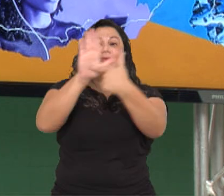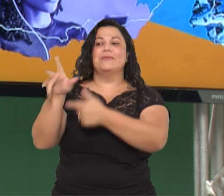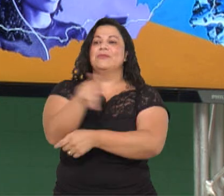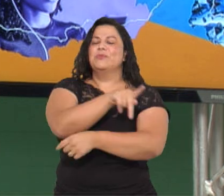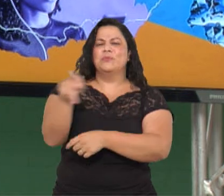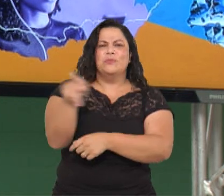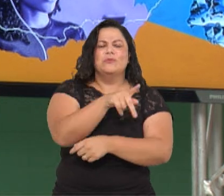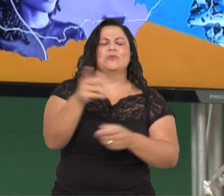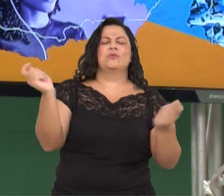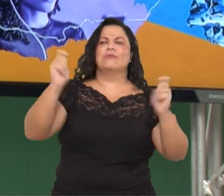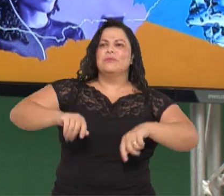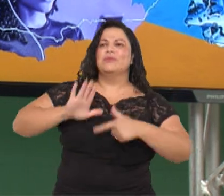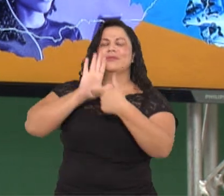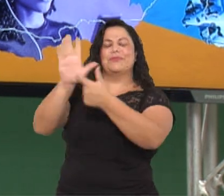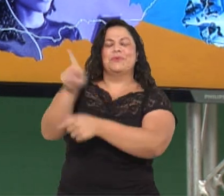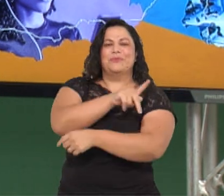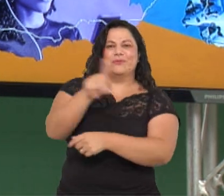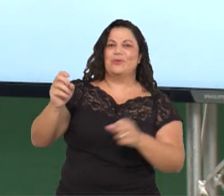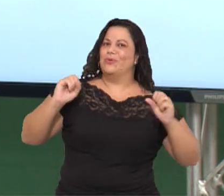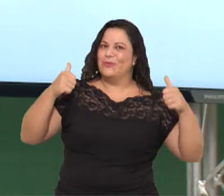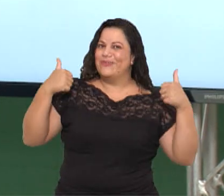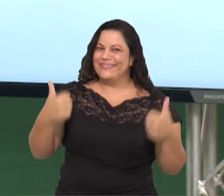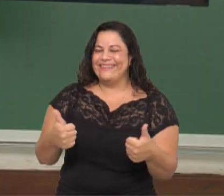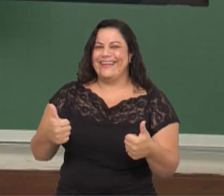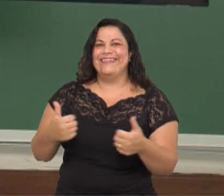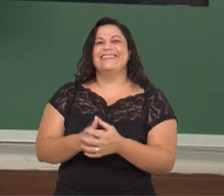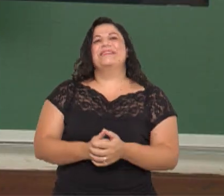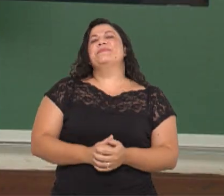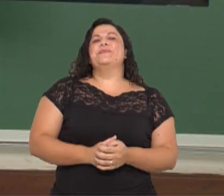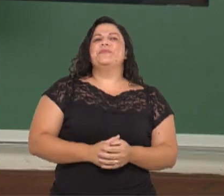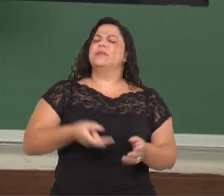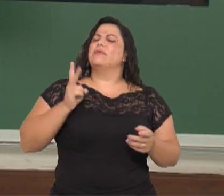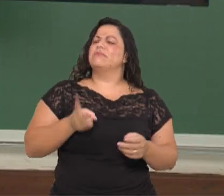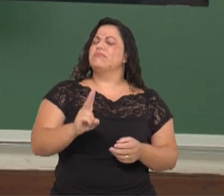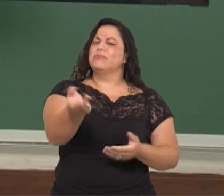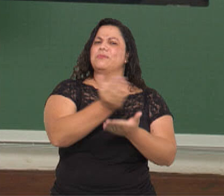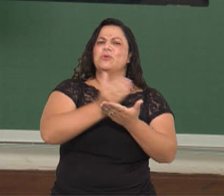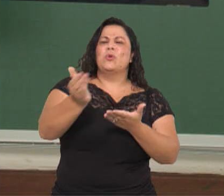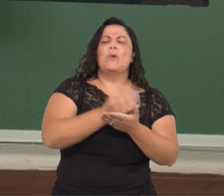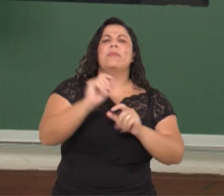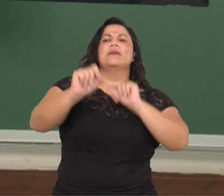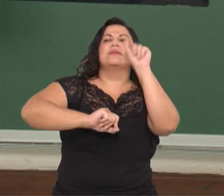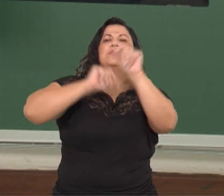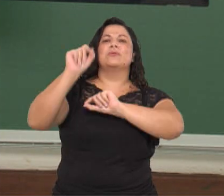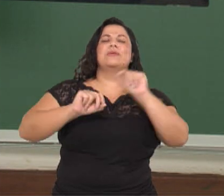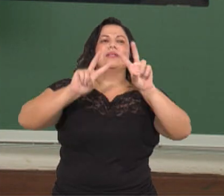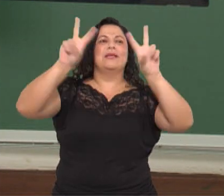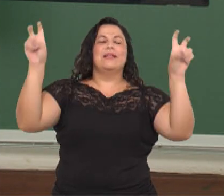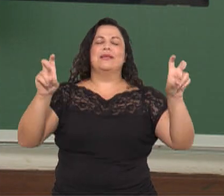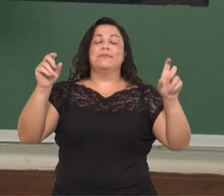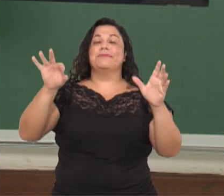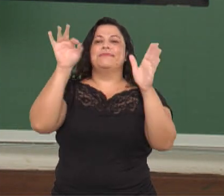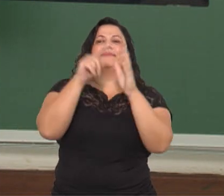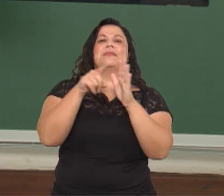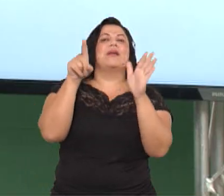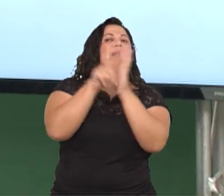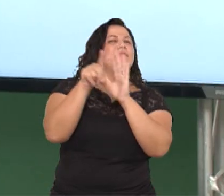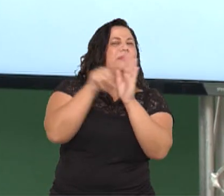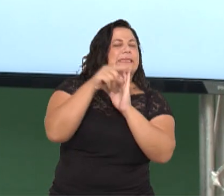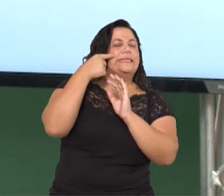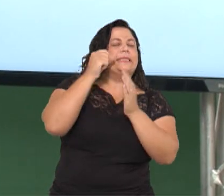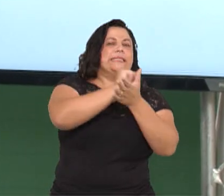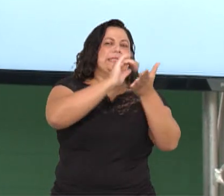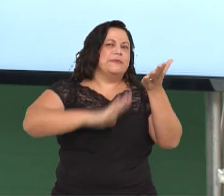professor, vai mostrar para a sua professora. Então vamos lá? Sempre a gente começa a nossa aula com o quê? Correção de exercícios. Lembra na